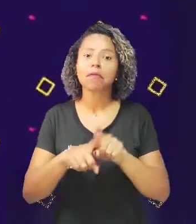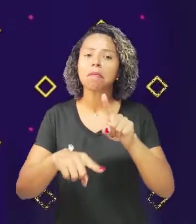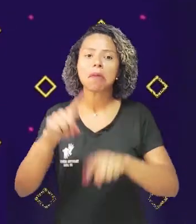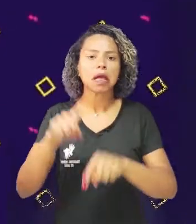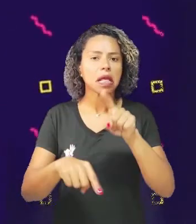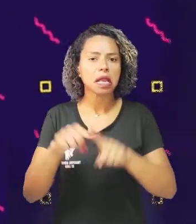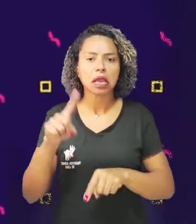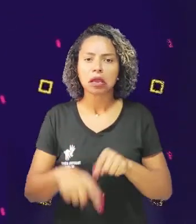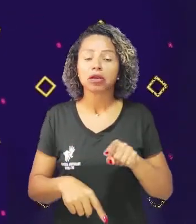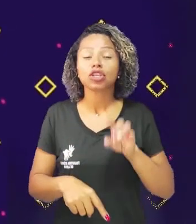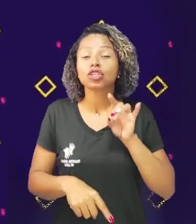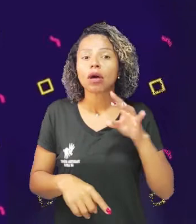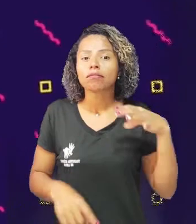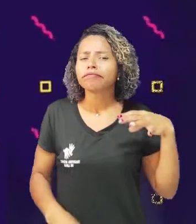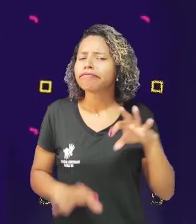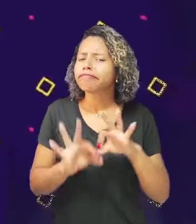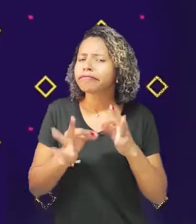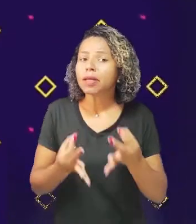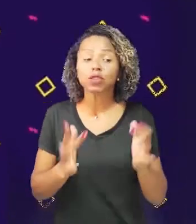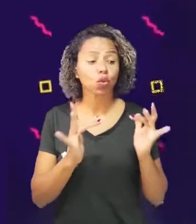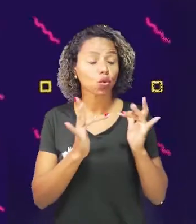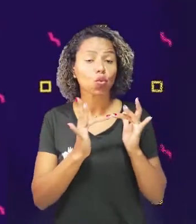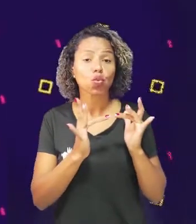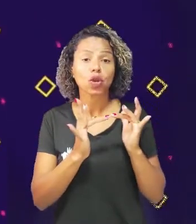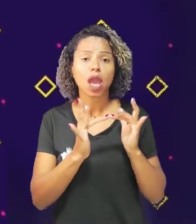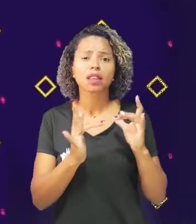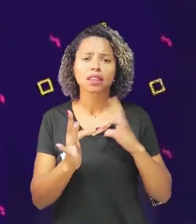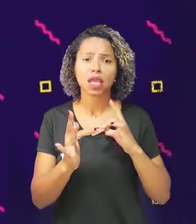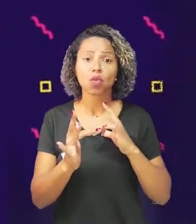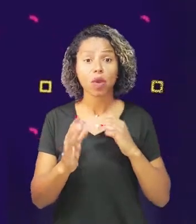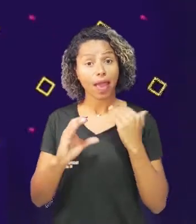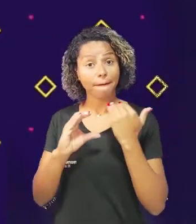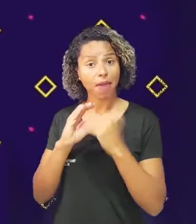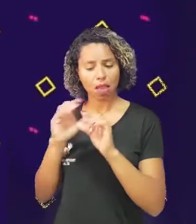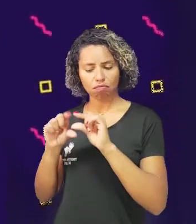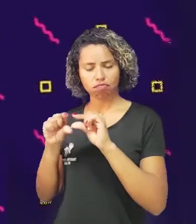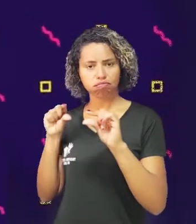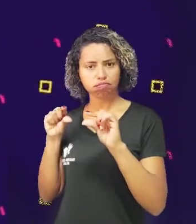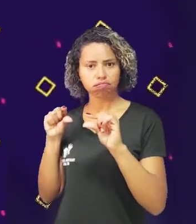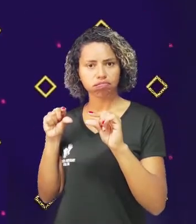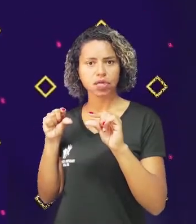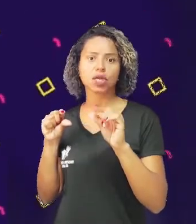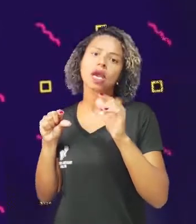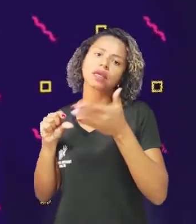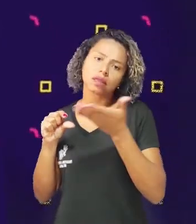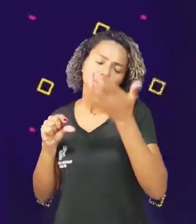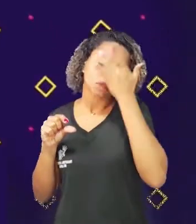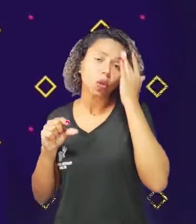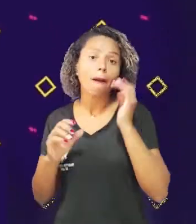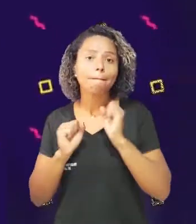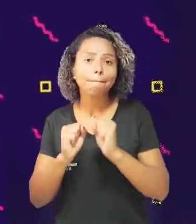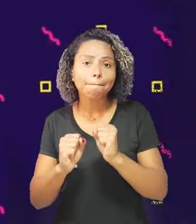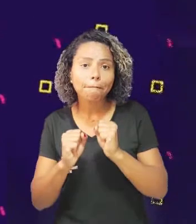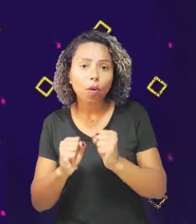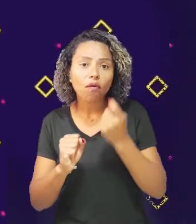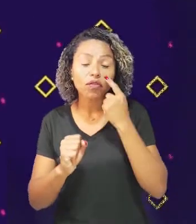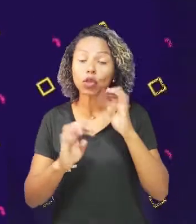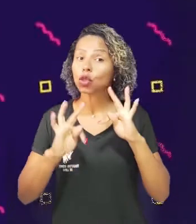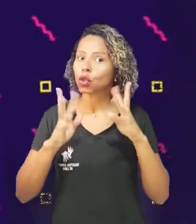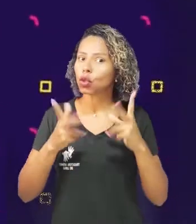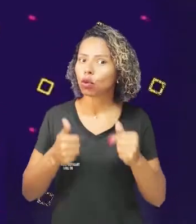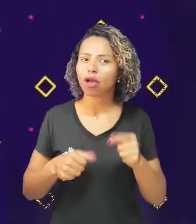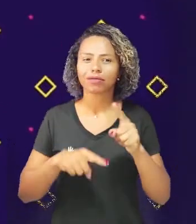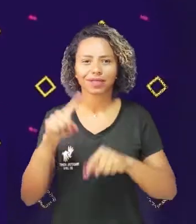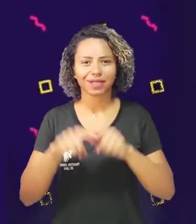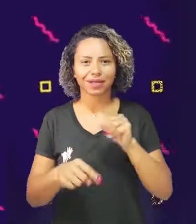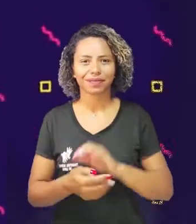a todos os vídeos e todo o material. Basta entrar em contato conosco, tem lá um e-mail para contato, e assim a